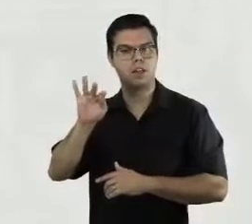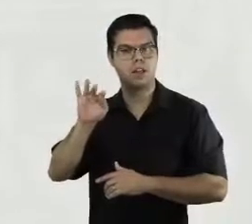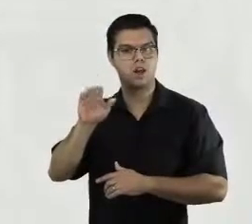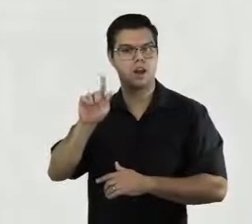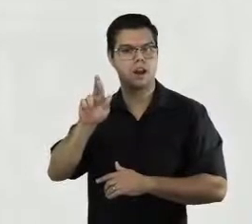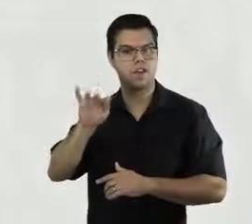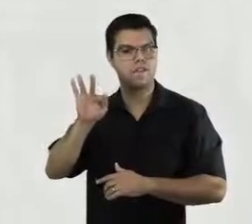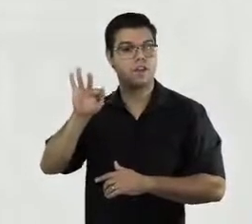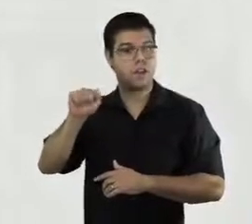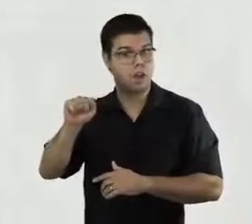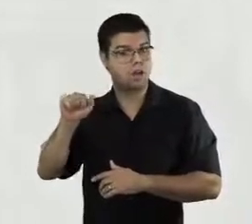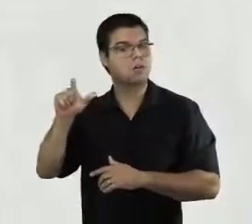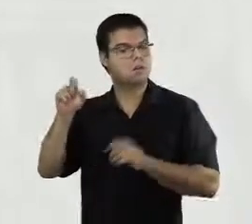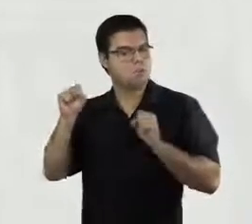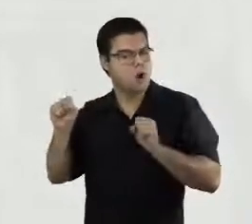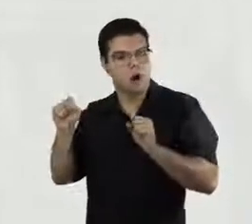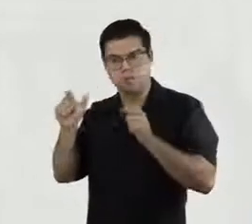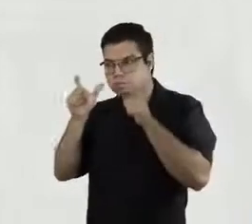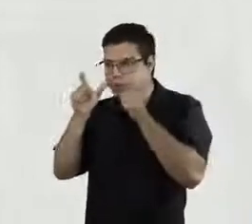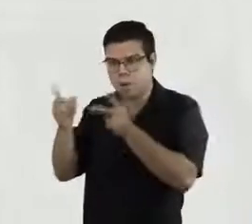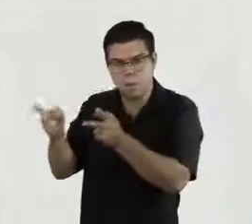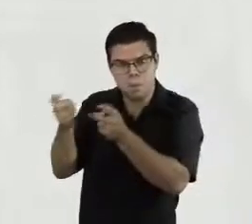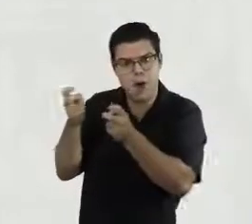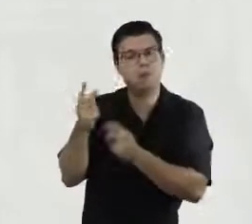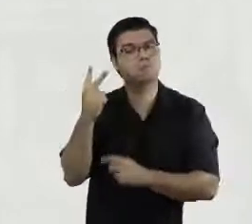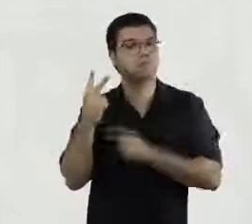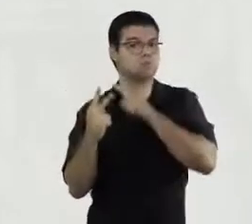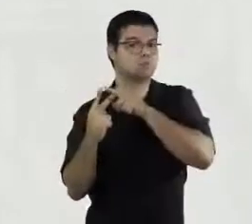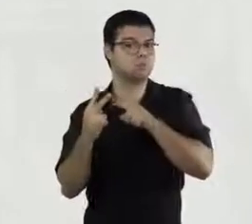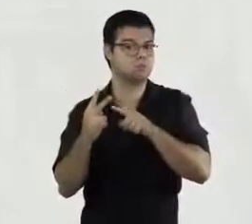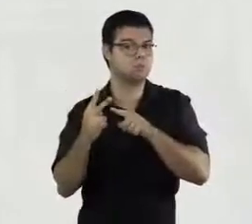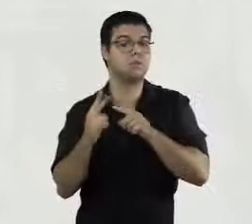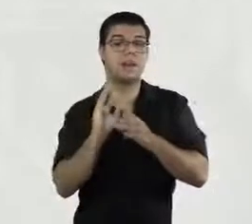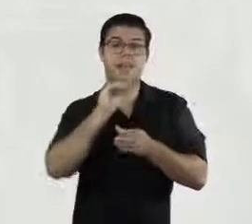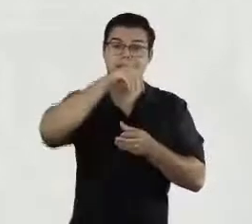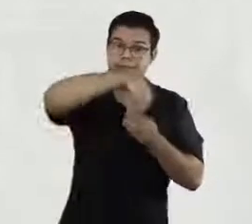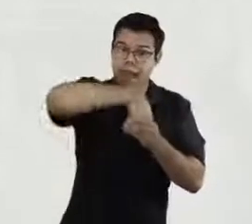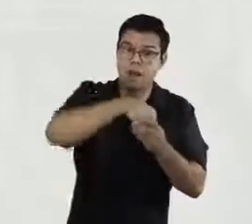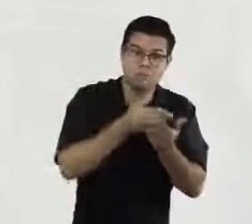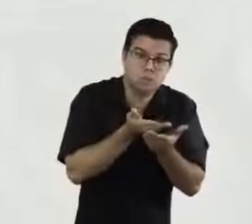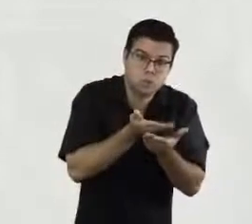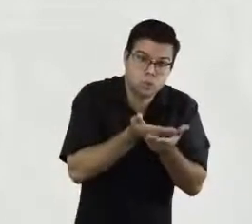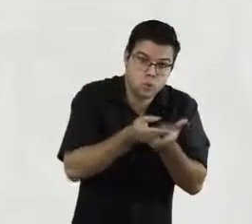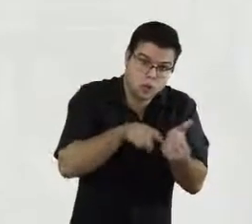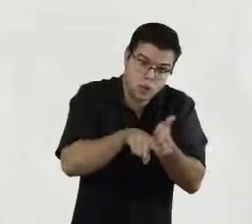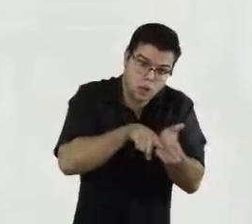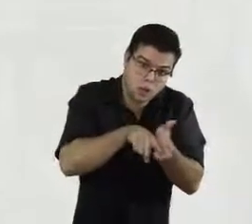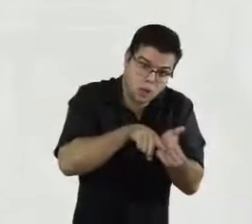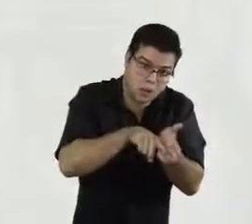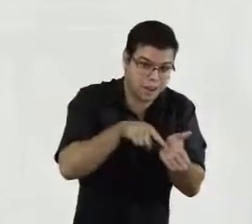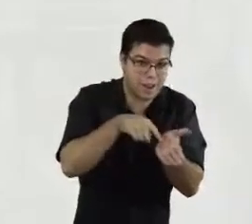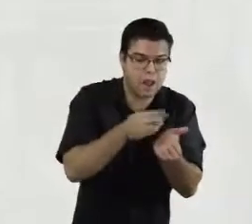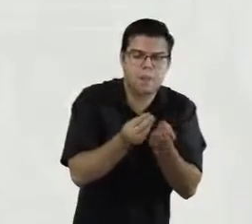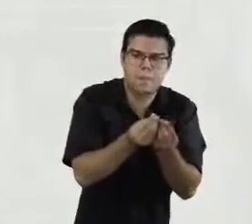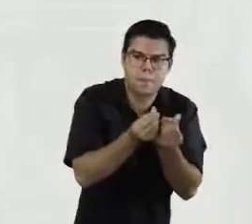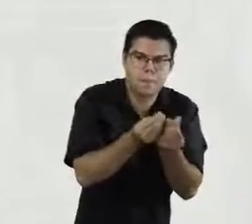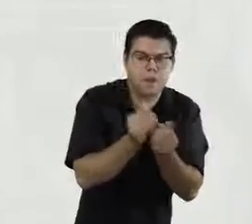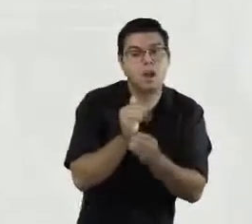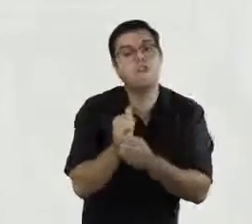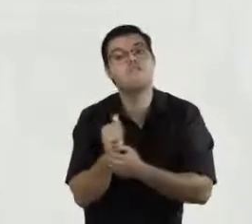compreendido sob dois modos. Interno, estudo da substância da mensagem e evolução dessa substância.